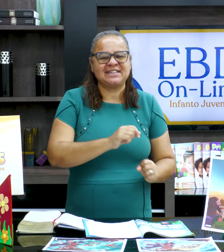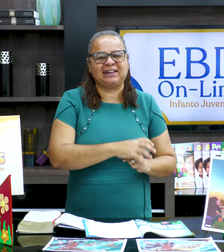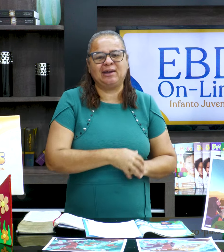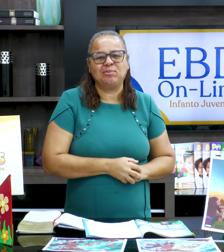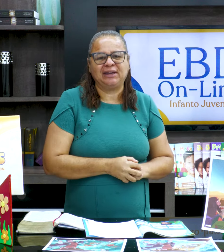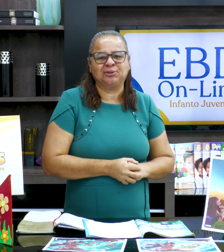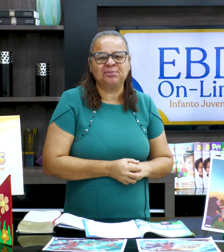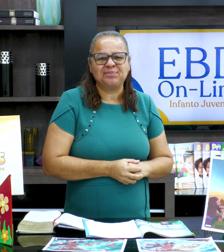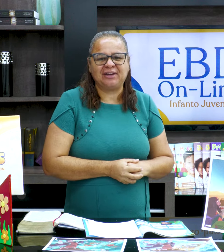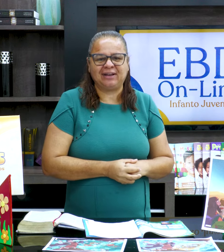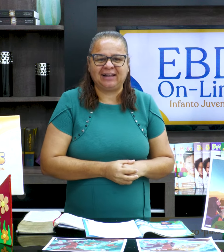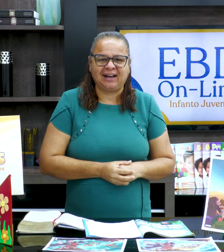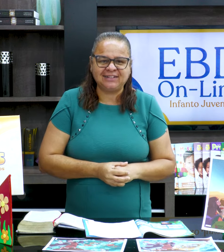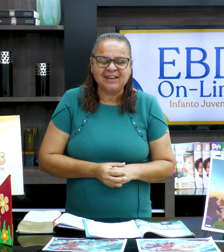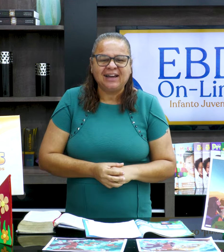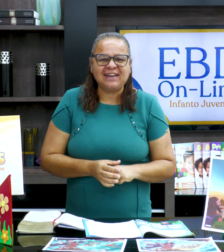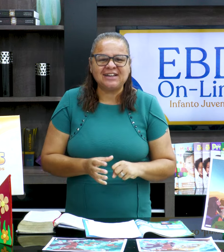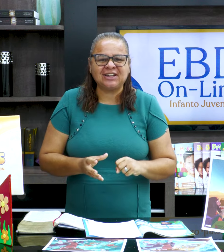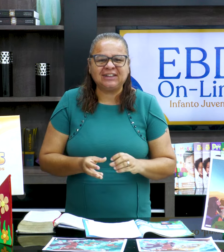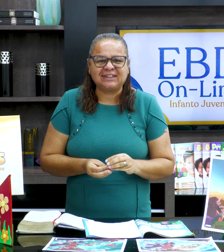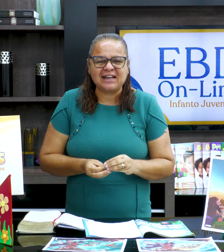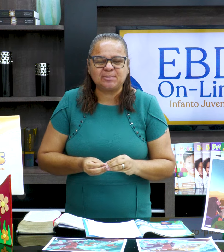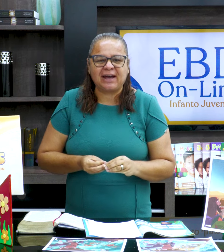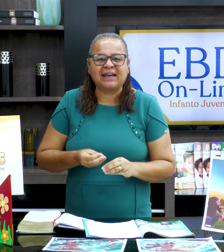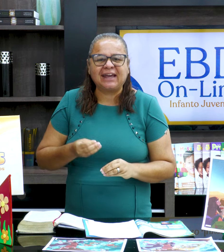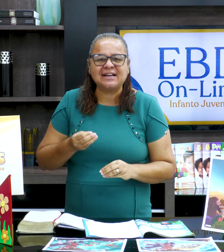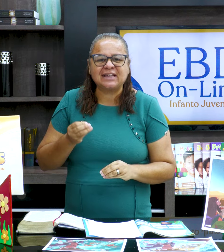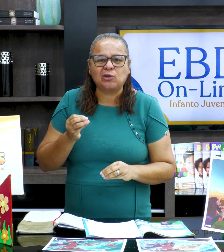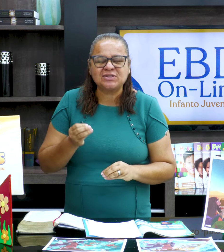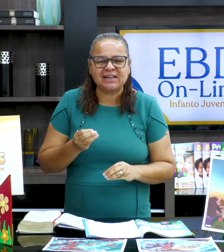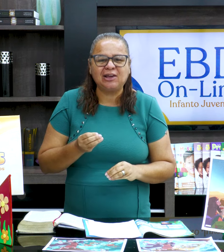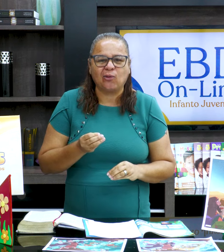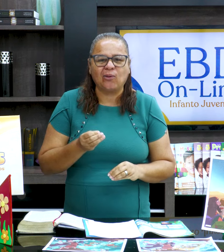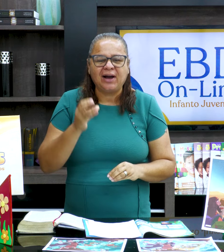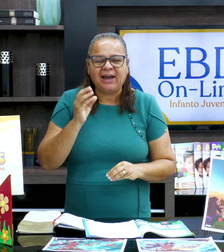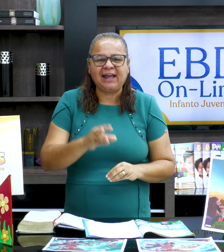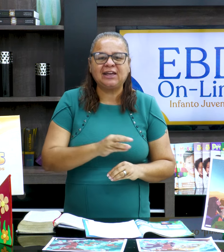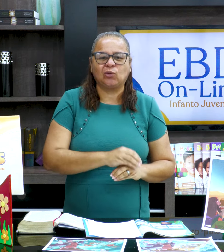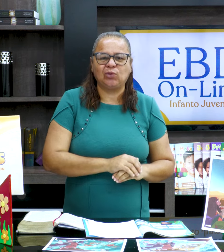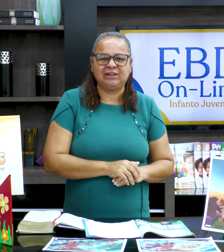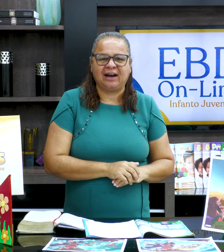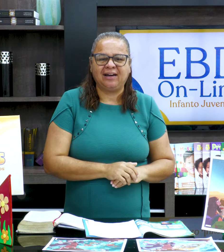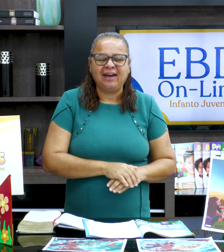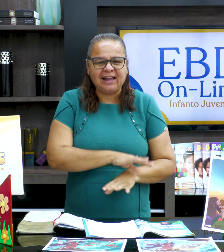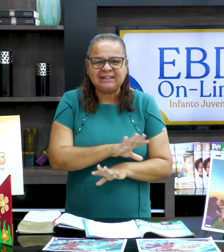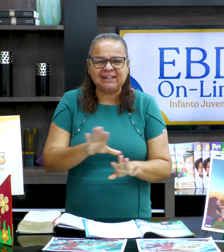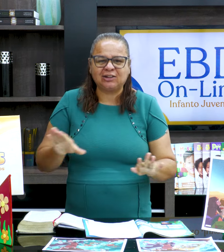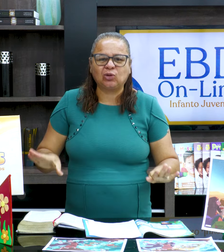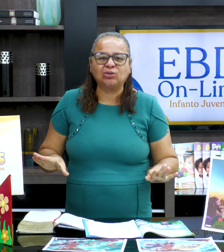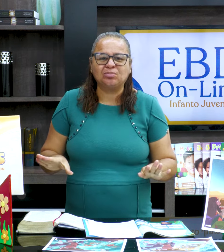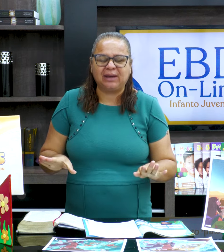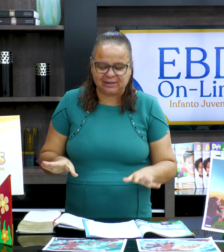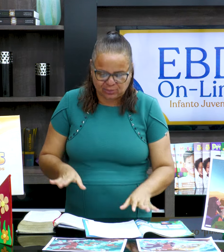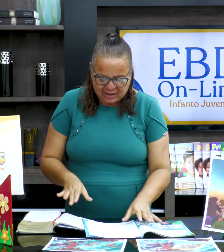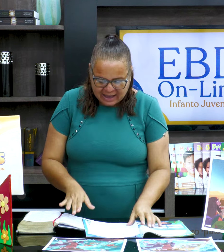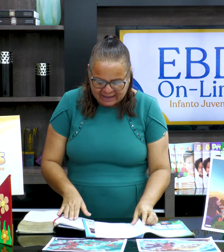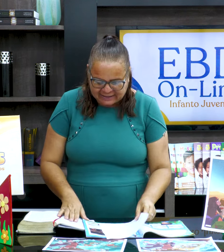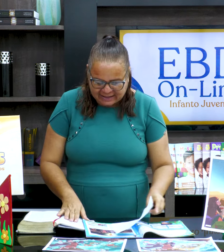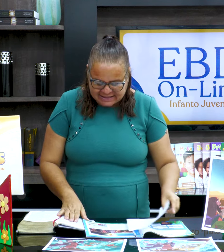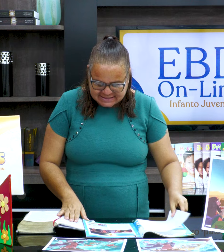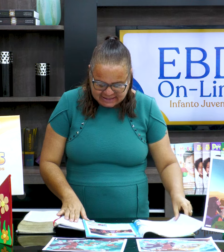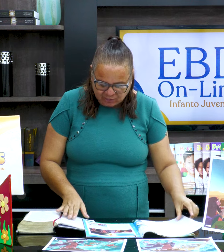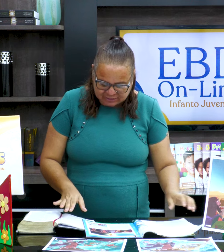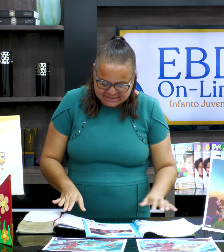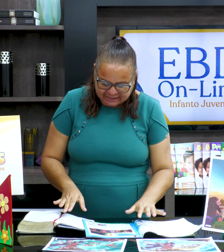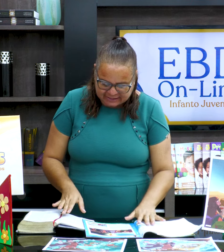tem criança que tem medo não é verdade e a gente traz paraa criança que o senhor Ele cuida ele tira todo medo